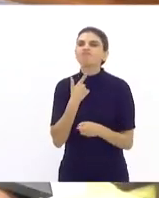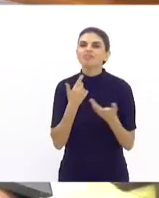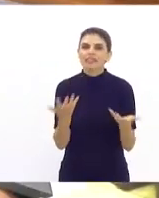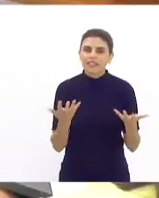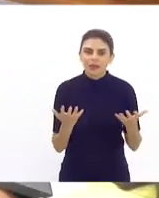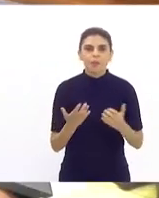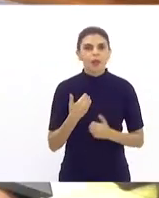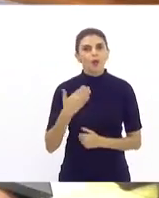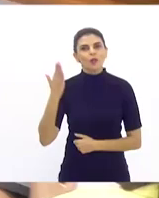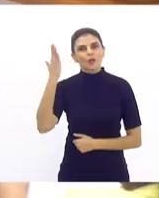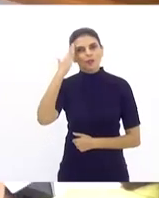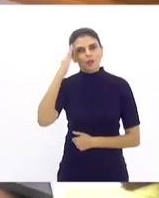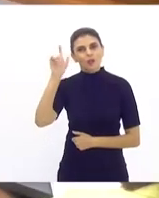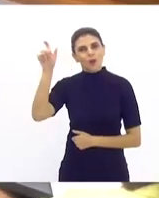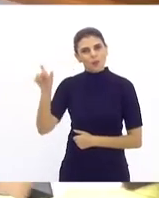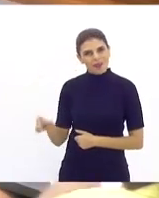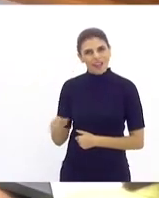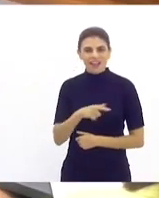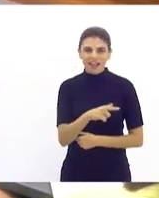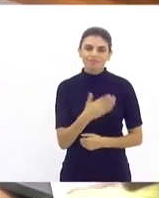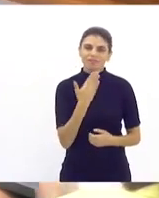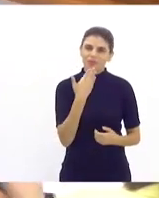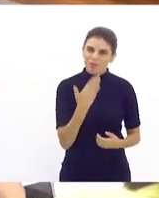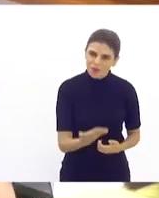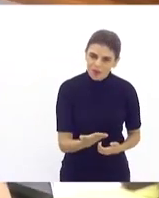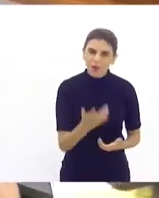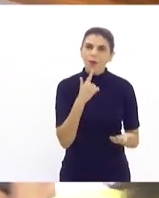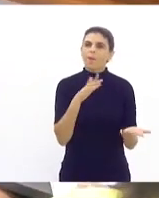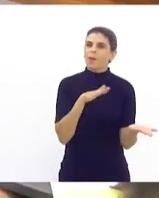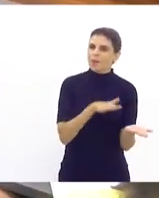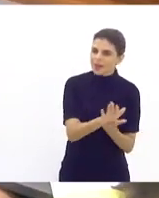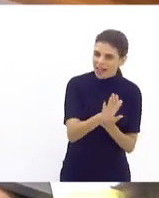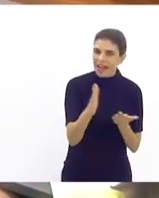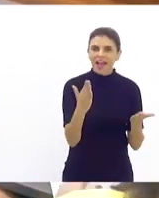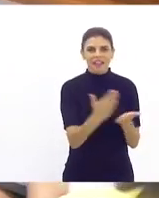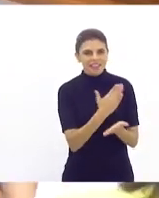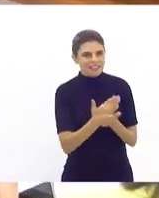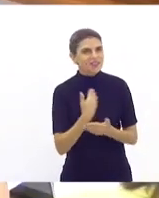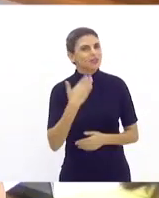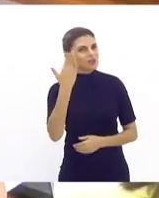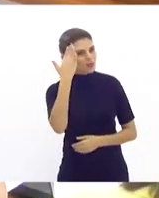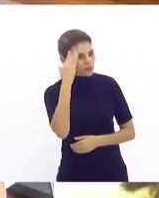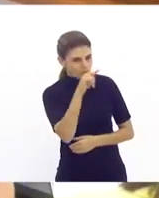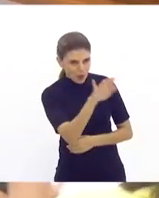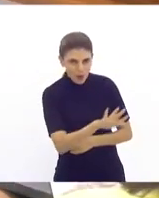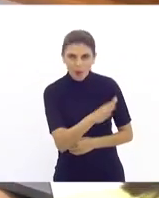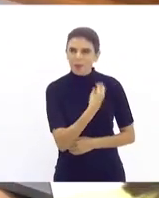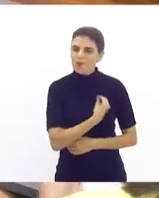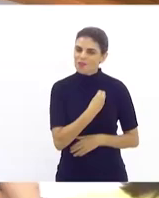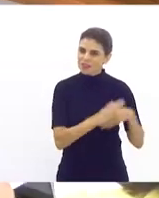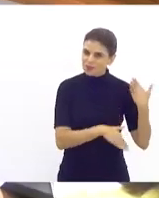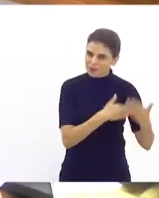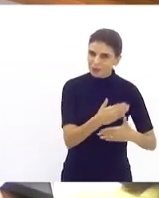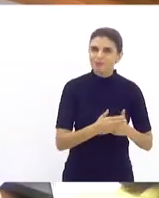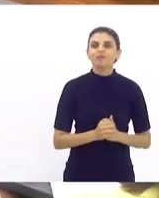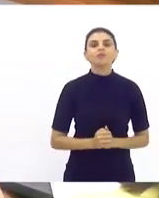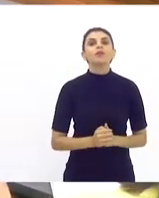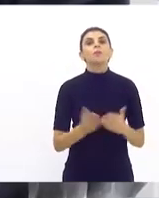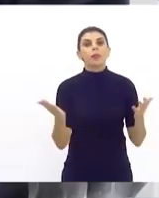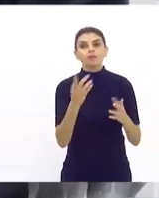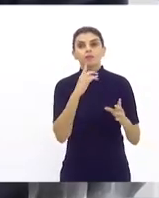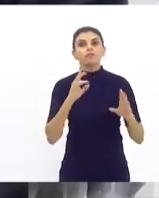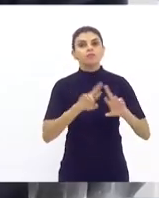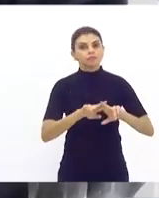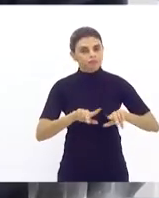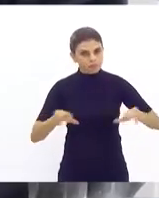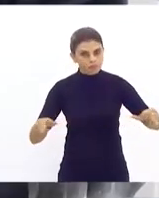doutor Robson é eleitoralista. Acabou de publicar um livro sobre o assunto. Presidente. Deixa aqui deputado, deputado Serafim, é inversão de... Inversão